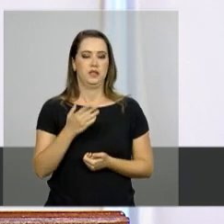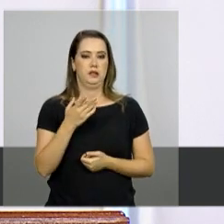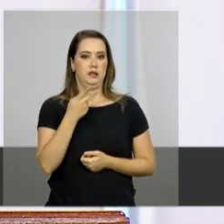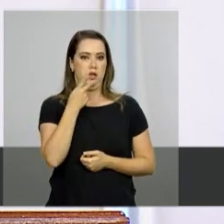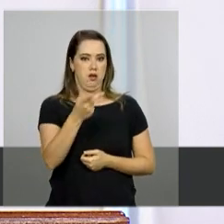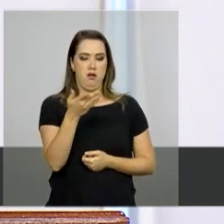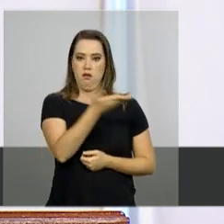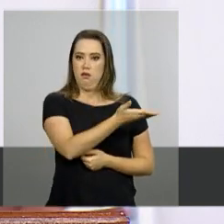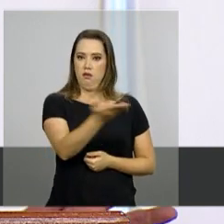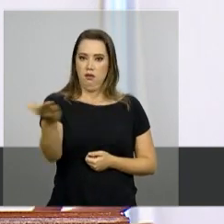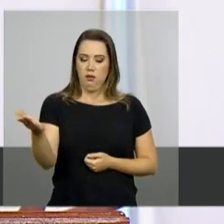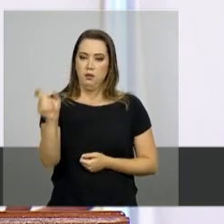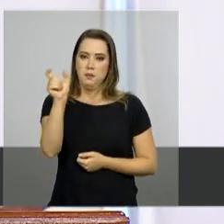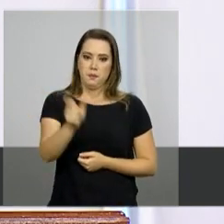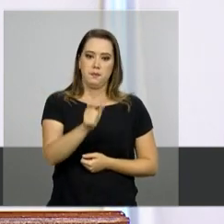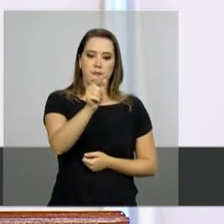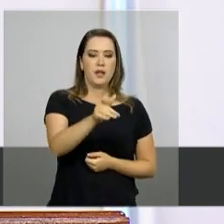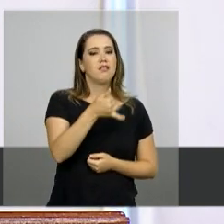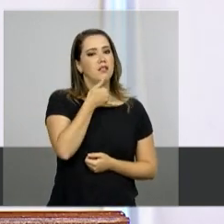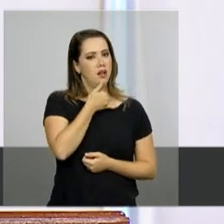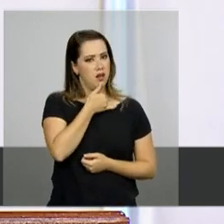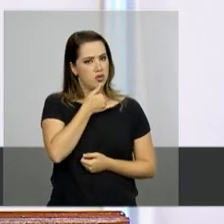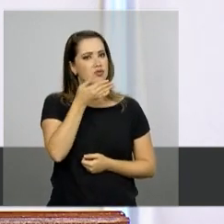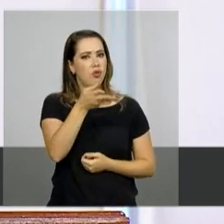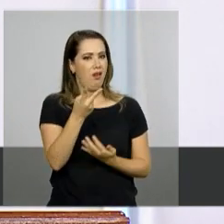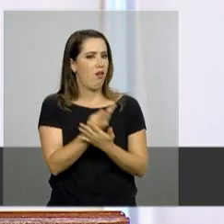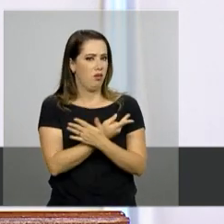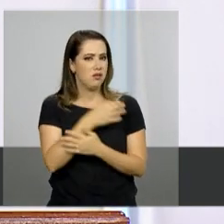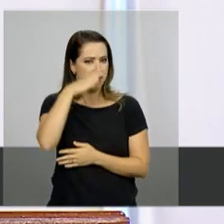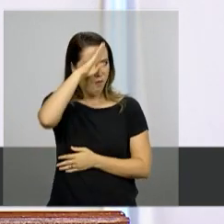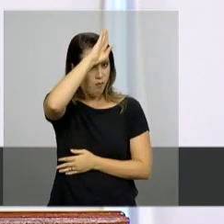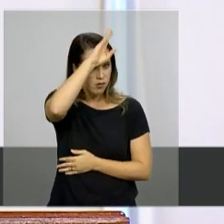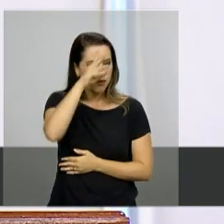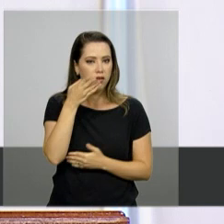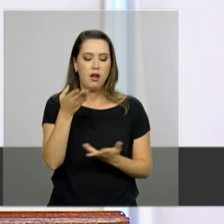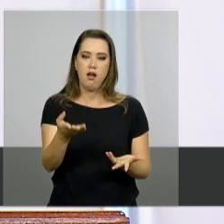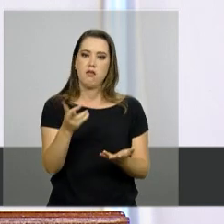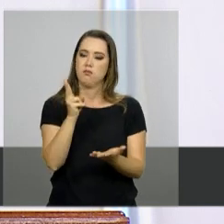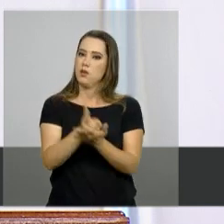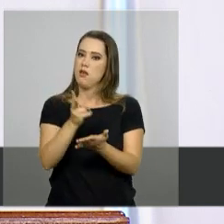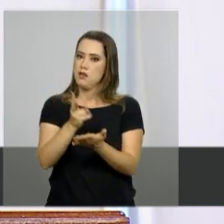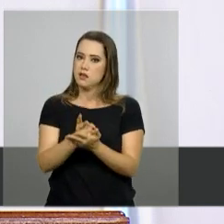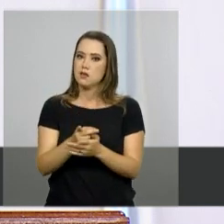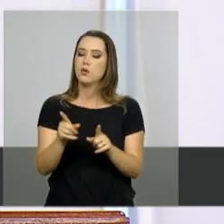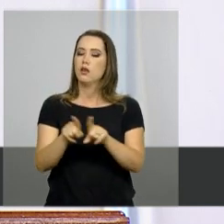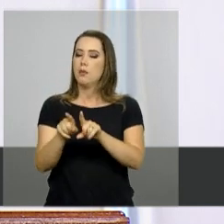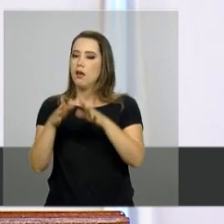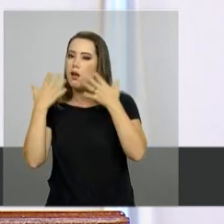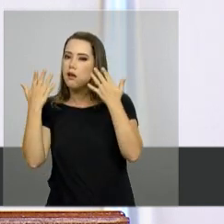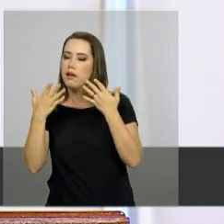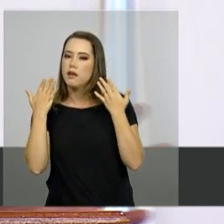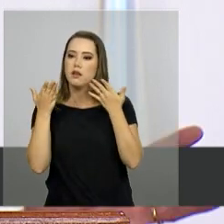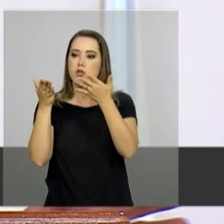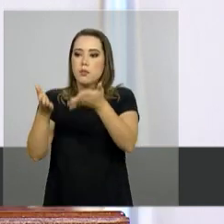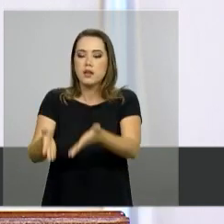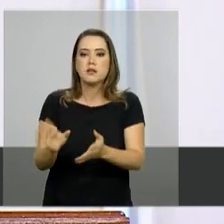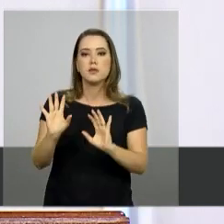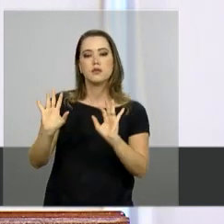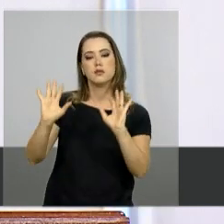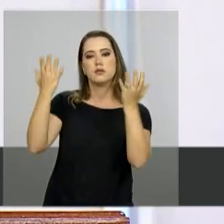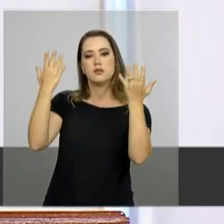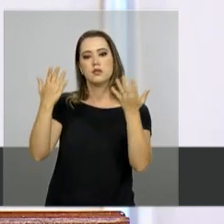a um tristeza ao mesmo passo é a que registra a alegria de participar deste evento